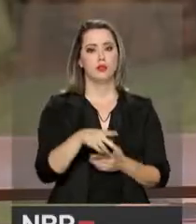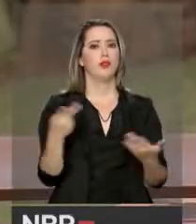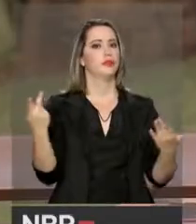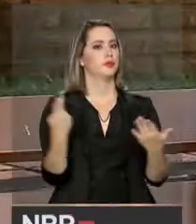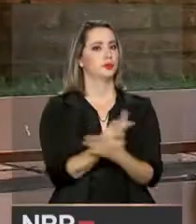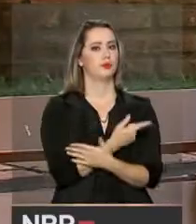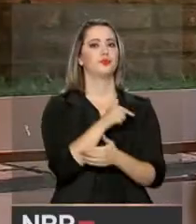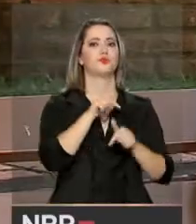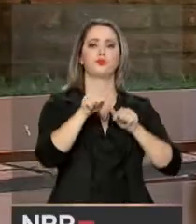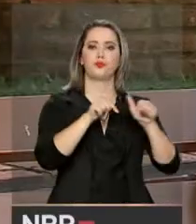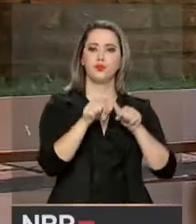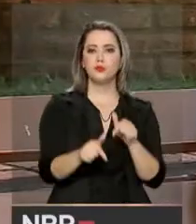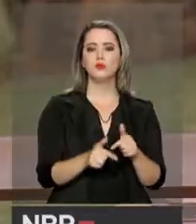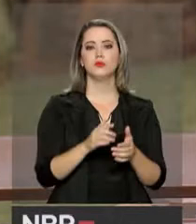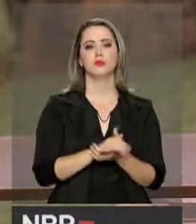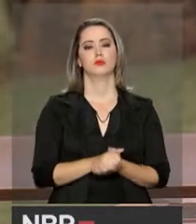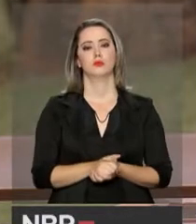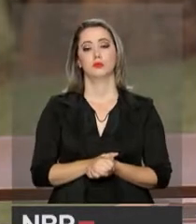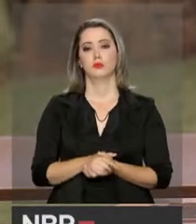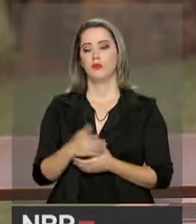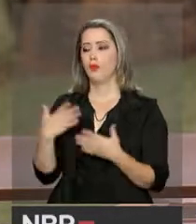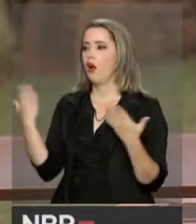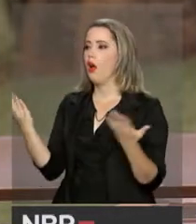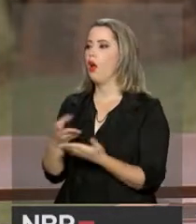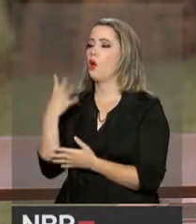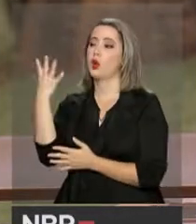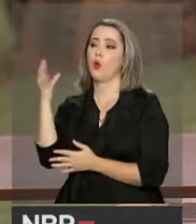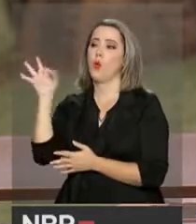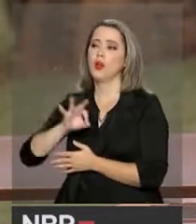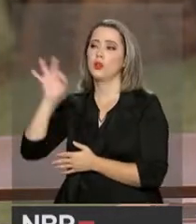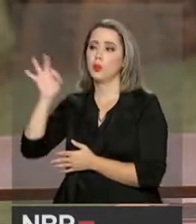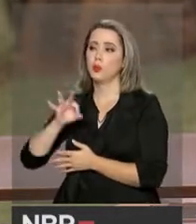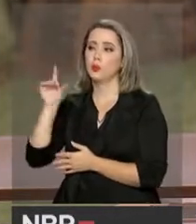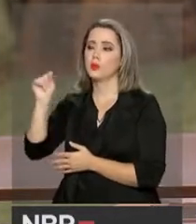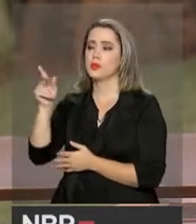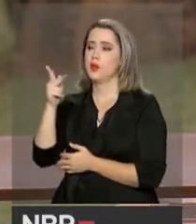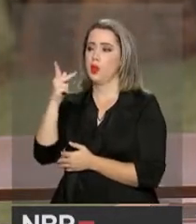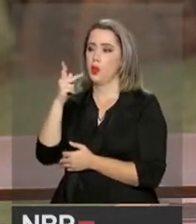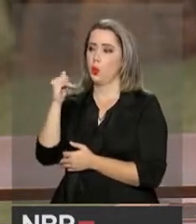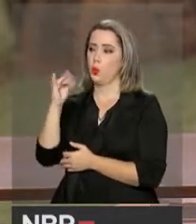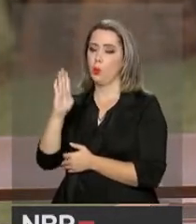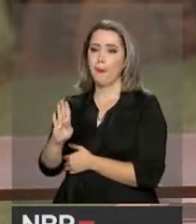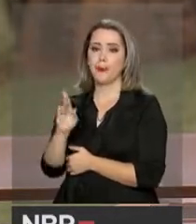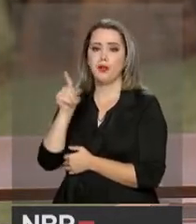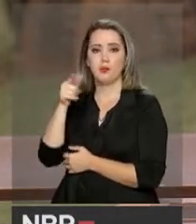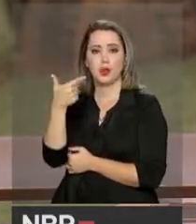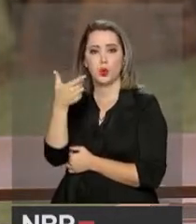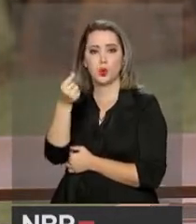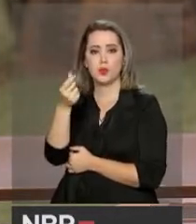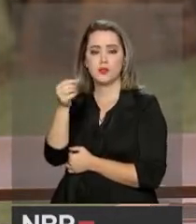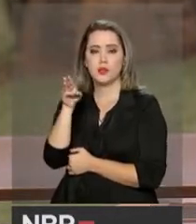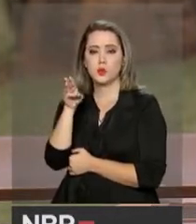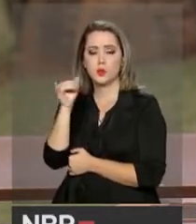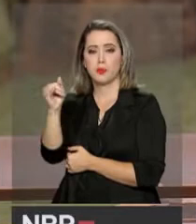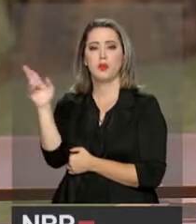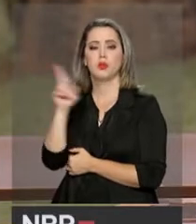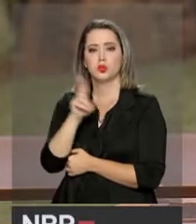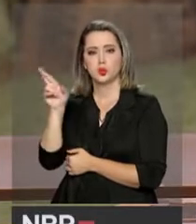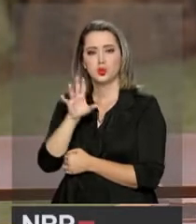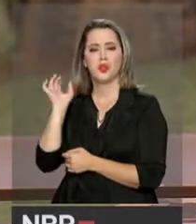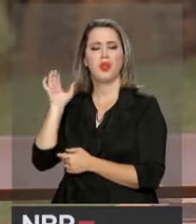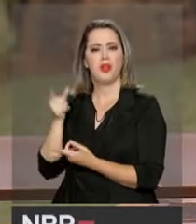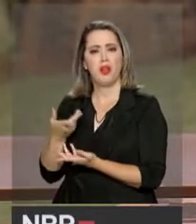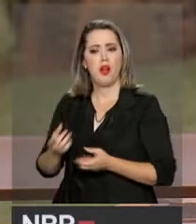acidentes de trabalho. Que são acidentes de trabalho. Agora, 4% do PIB, ou seja, 200 bilhões de reais, foi o